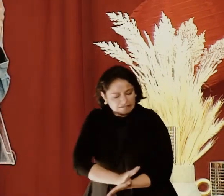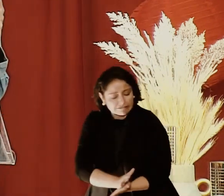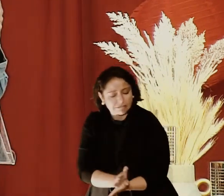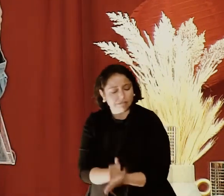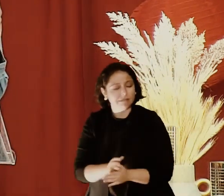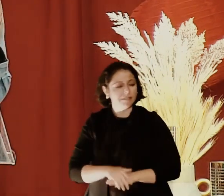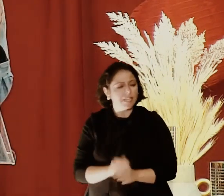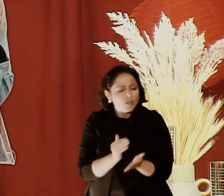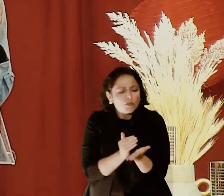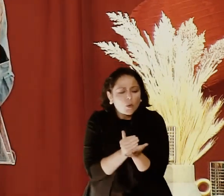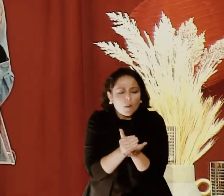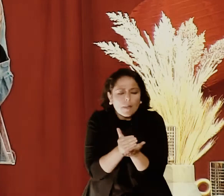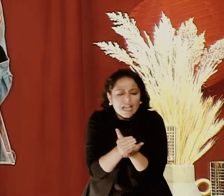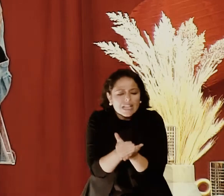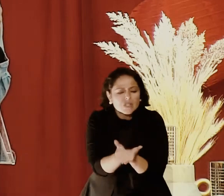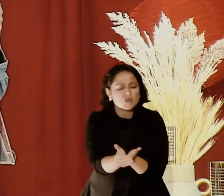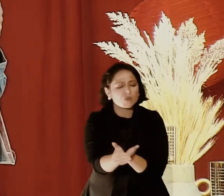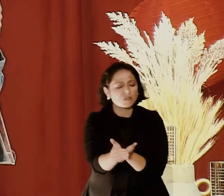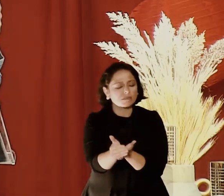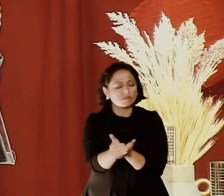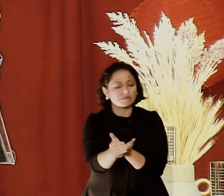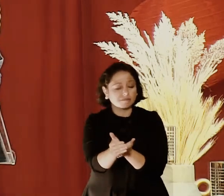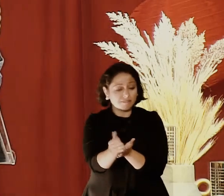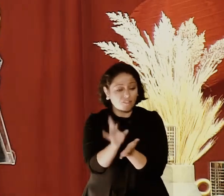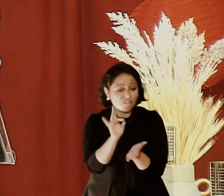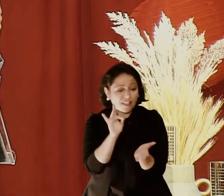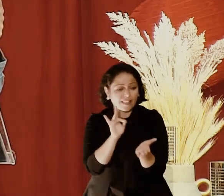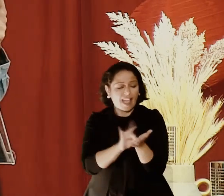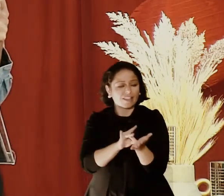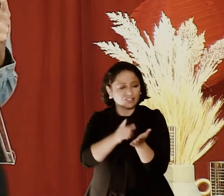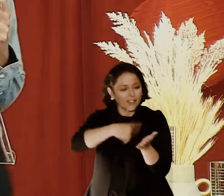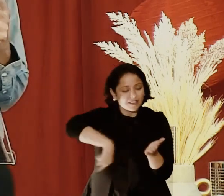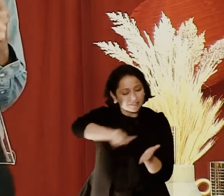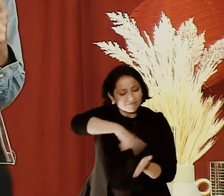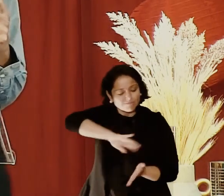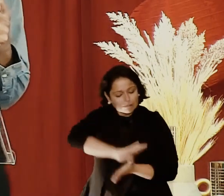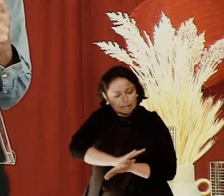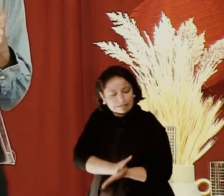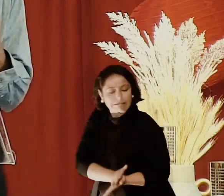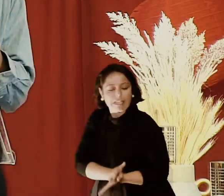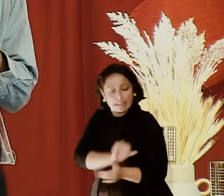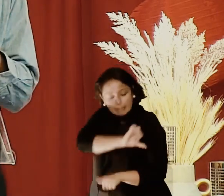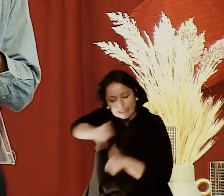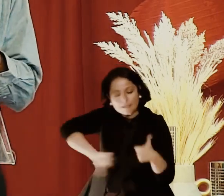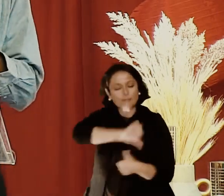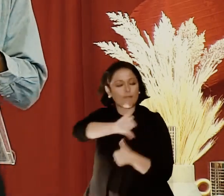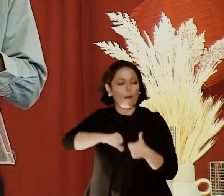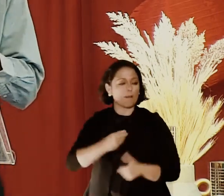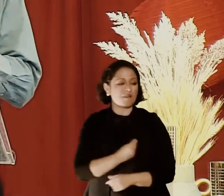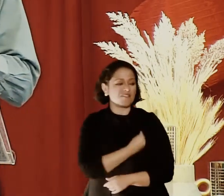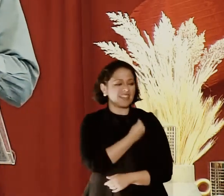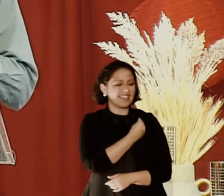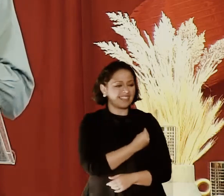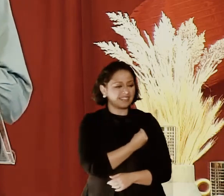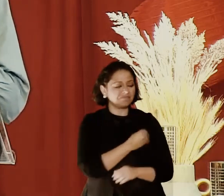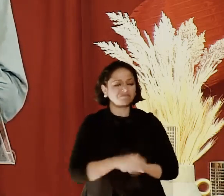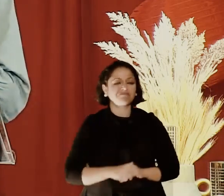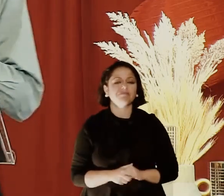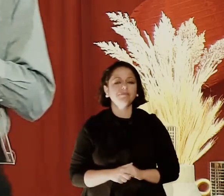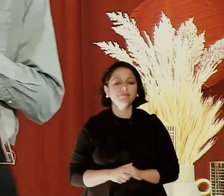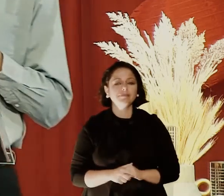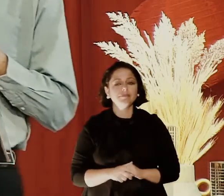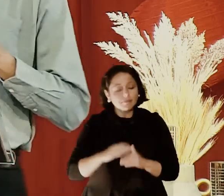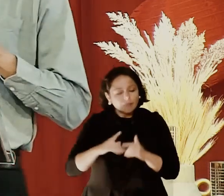ele mesmo faz com que os humilhados sejam exaltados. Pouco mais à frente, no